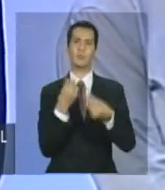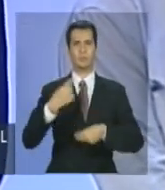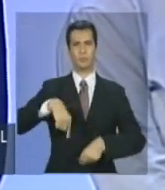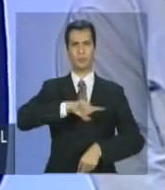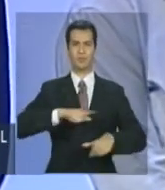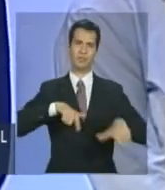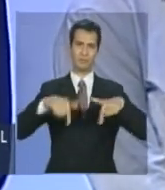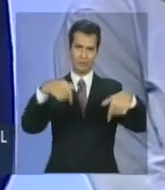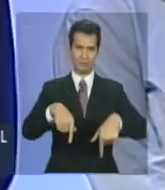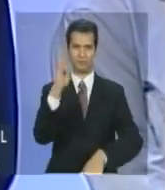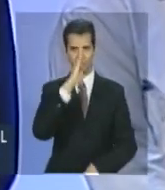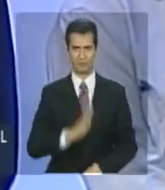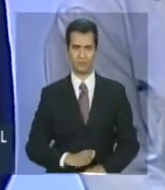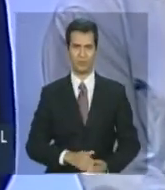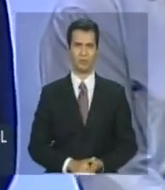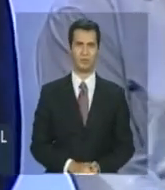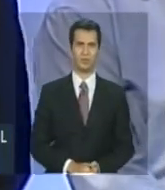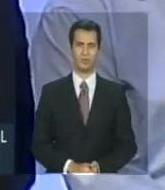nós estamos fazendo aqui no Brasil.